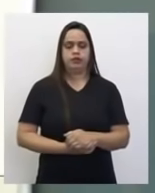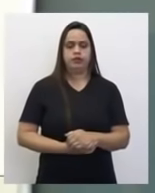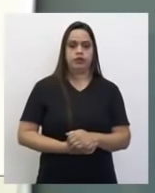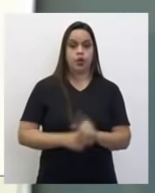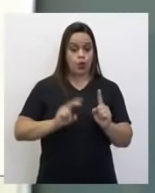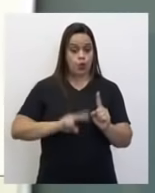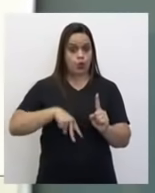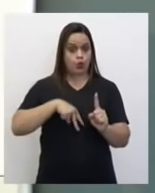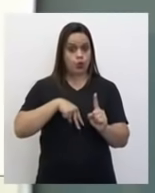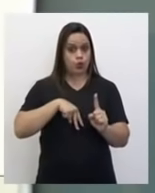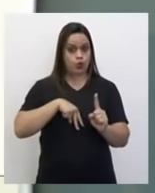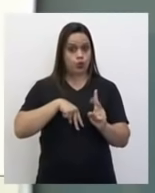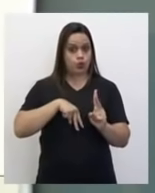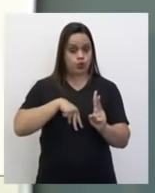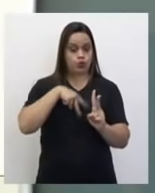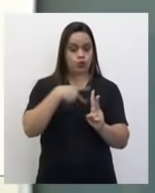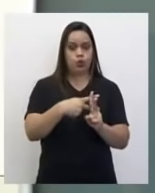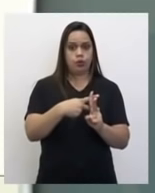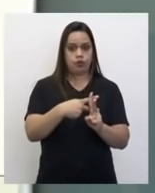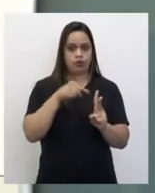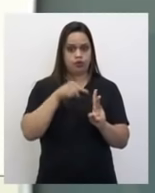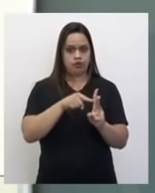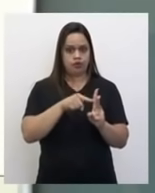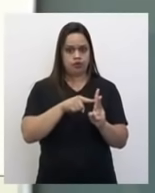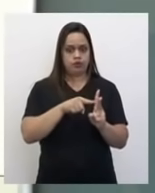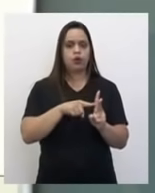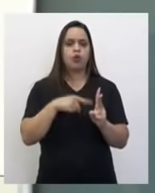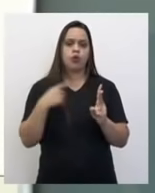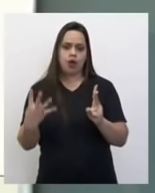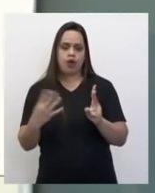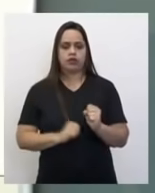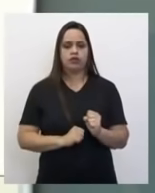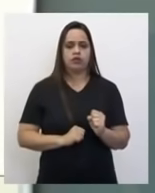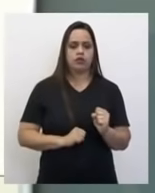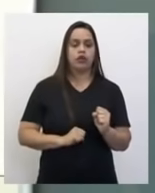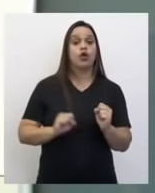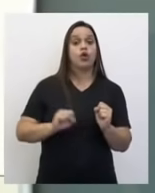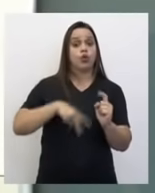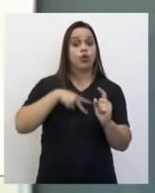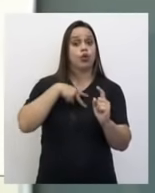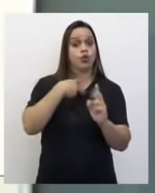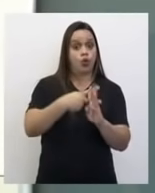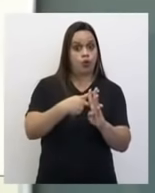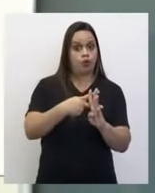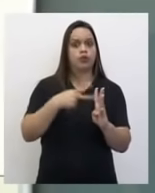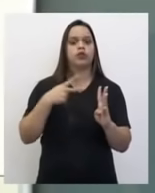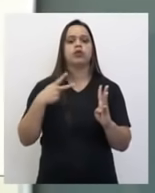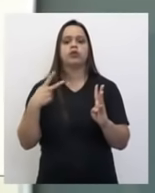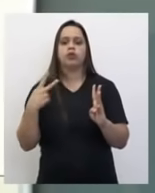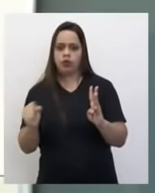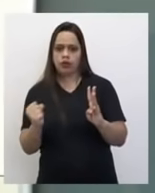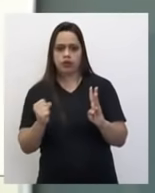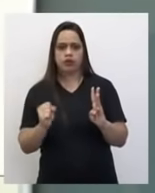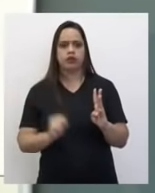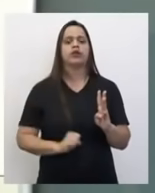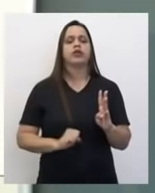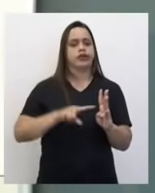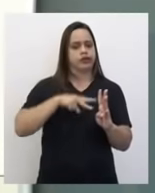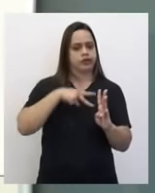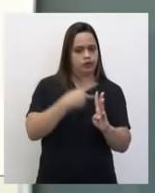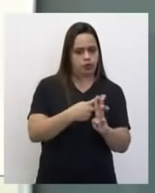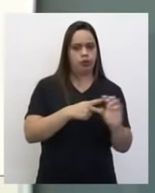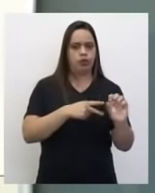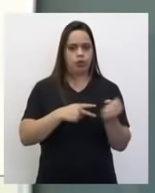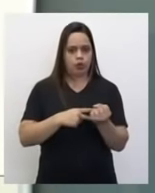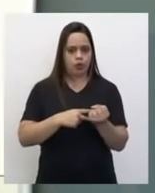é o dobro de dois? 4. Qual é o dobro de quatro? 8. E assim vai indo. 16